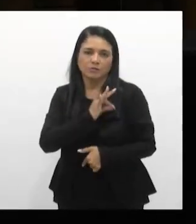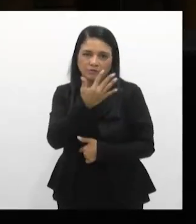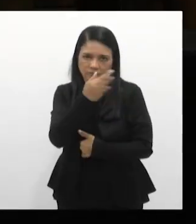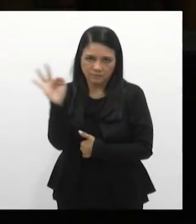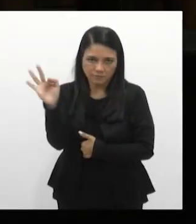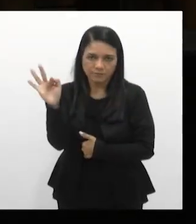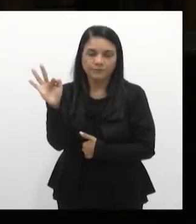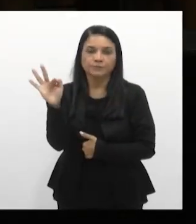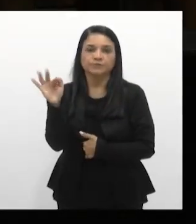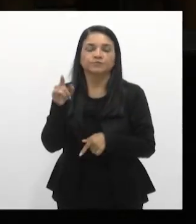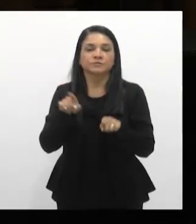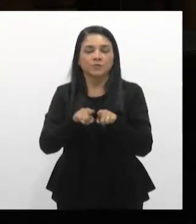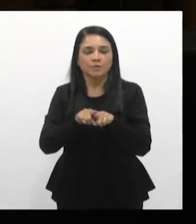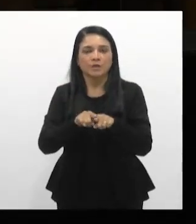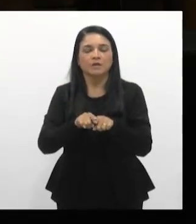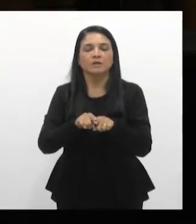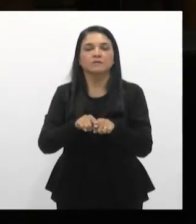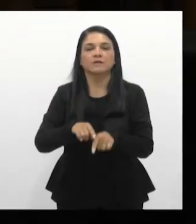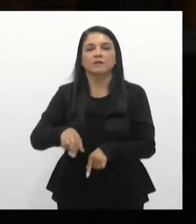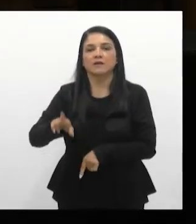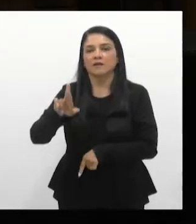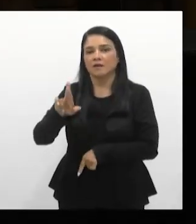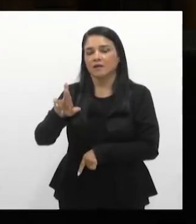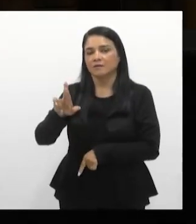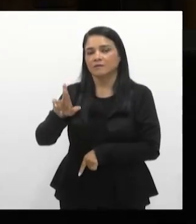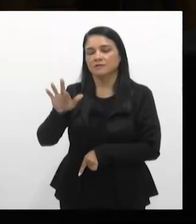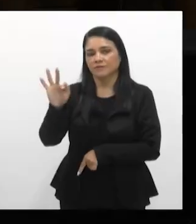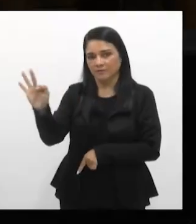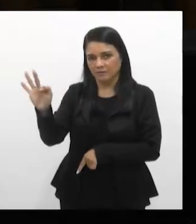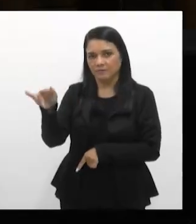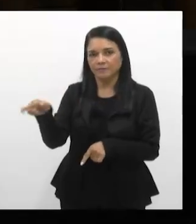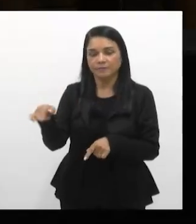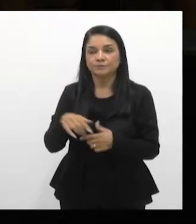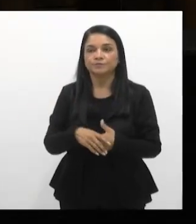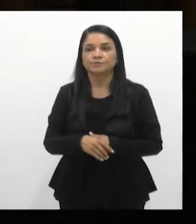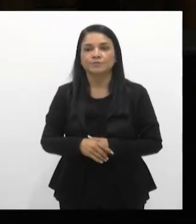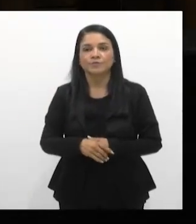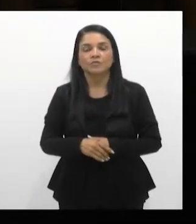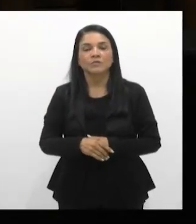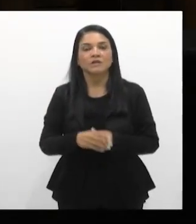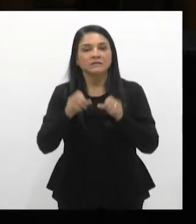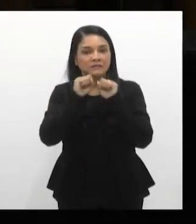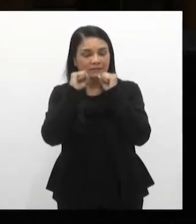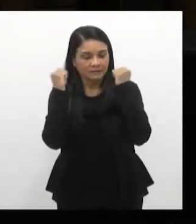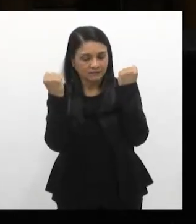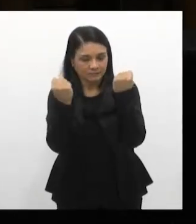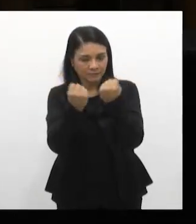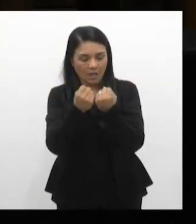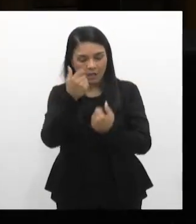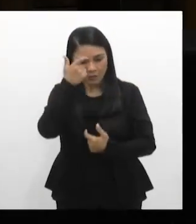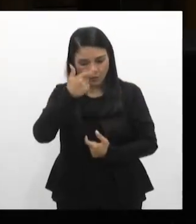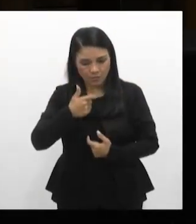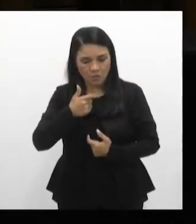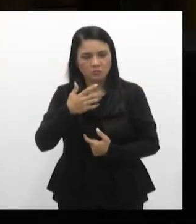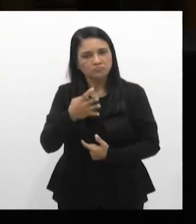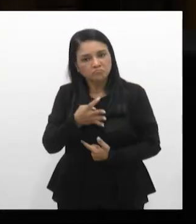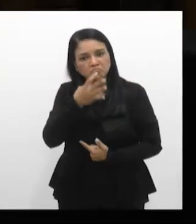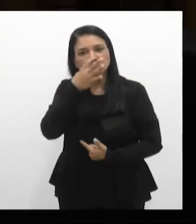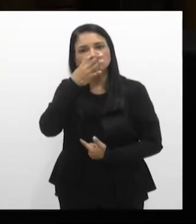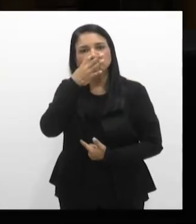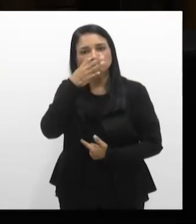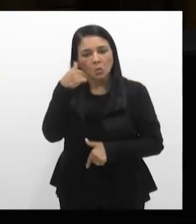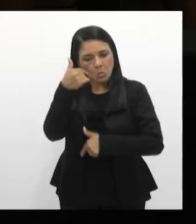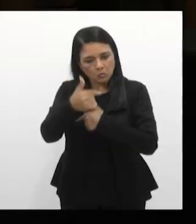Polícia Federal, da Receita Federal, porque nesse seminário eu fiquei bastante impressionada, né,